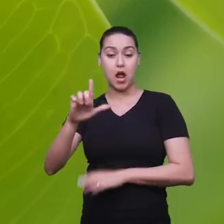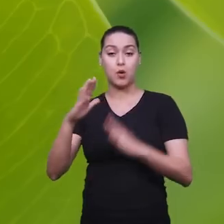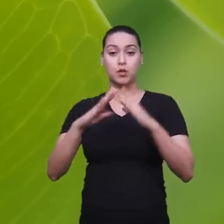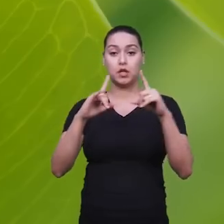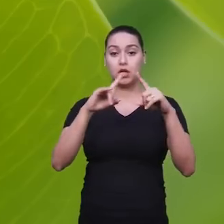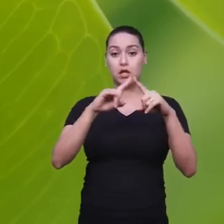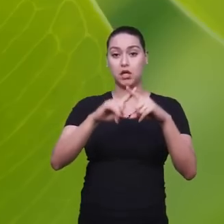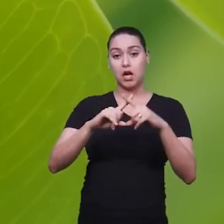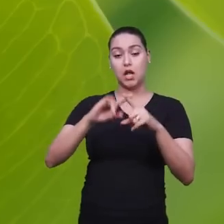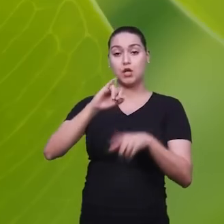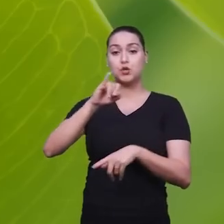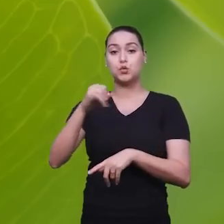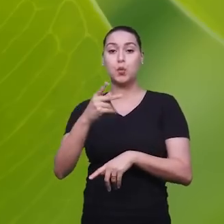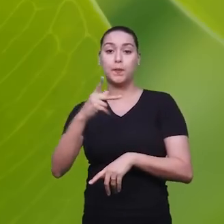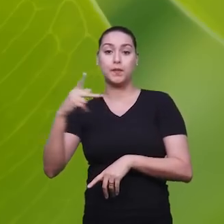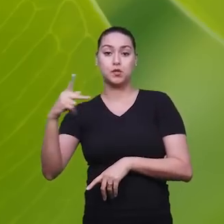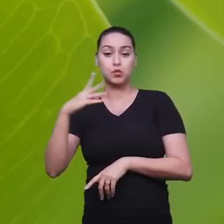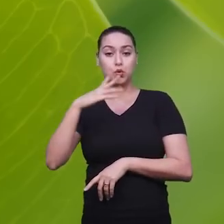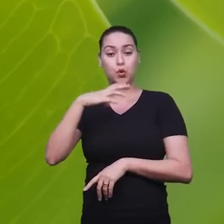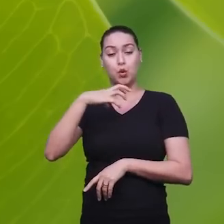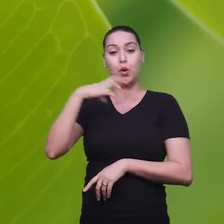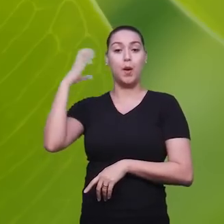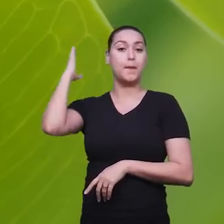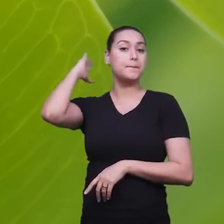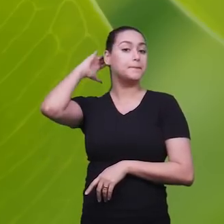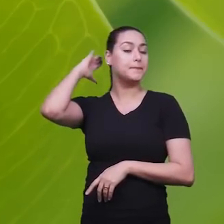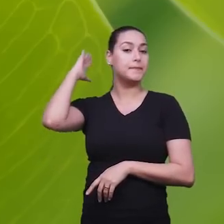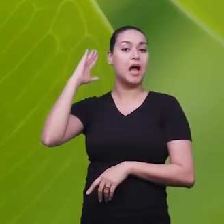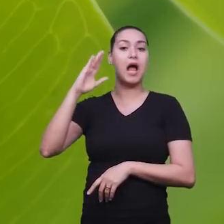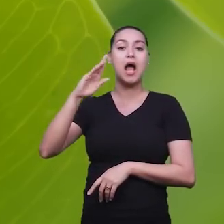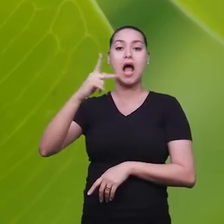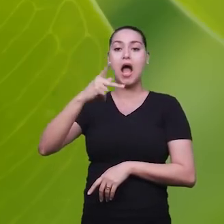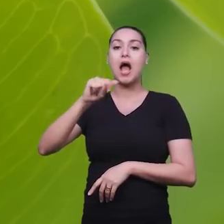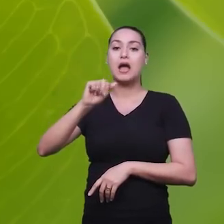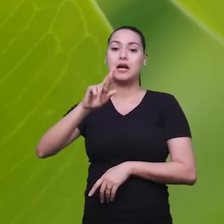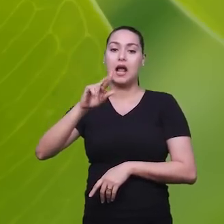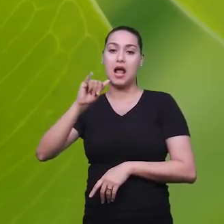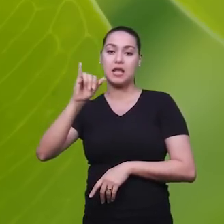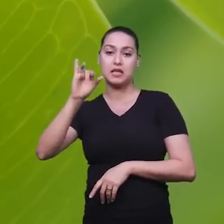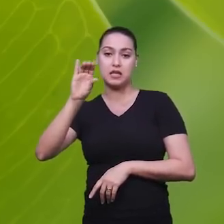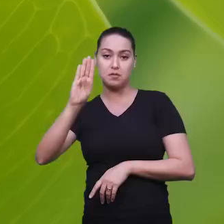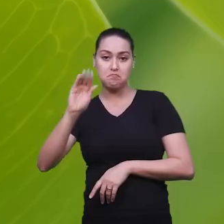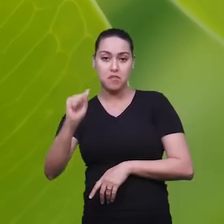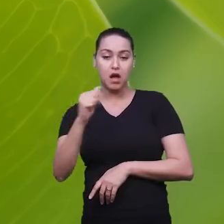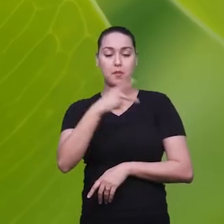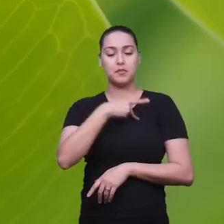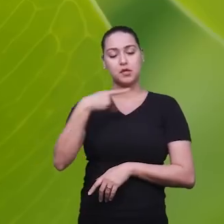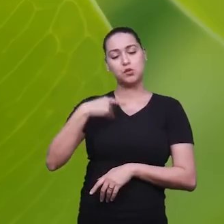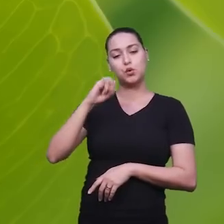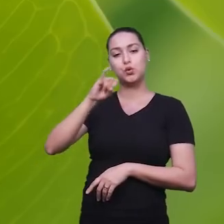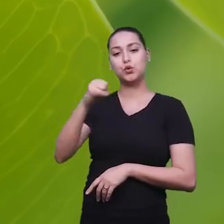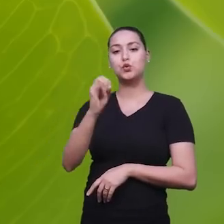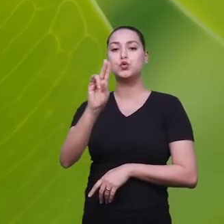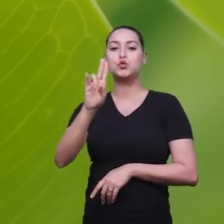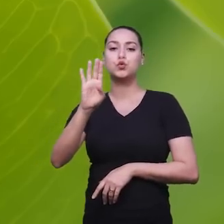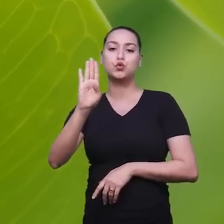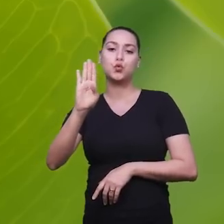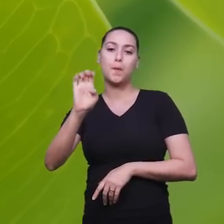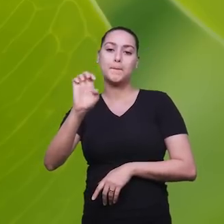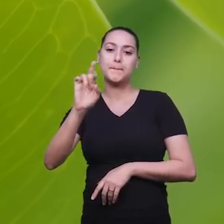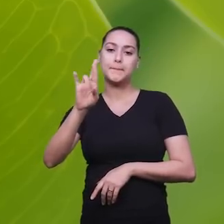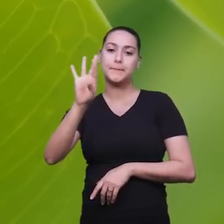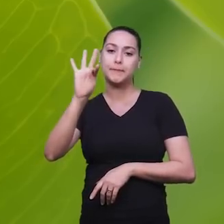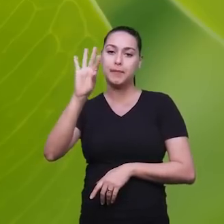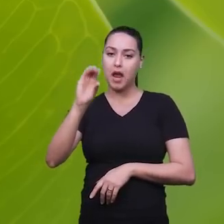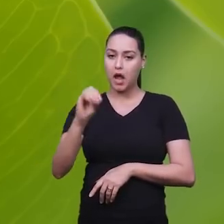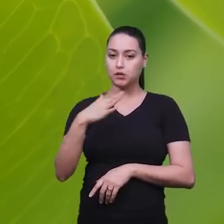da Torre, na cidade de João Pessoa, no estado da Paraíba, ministério do pastor Gilberto, e queria relatar